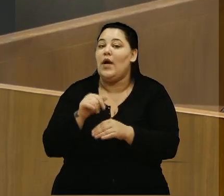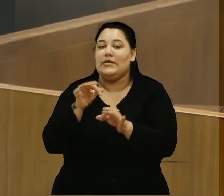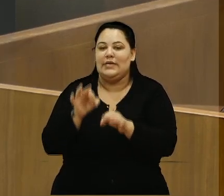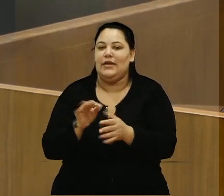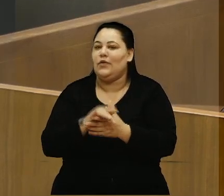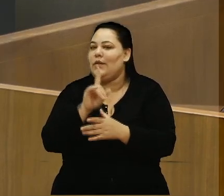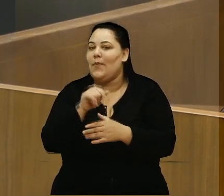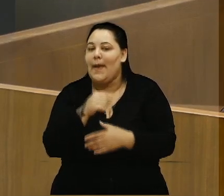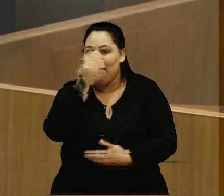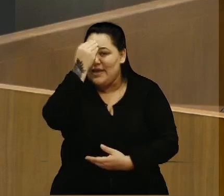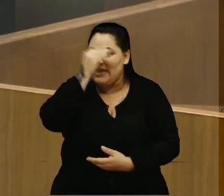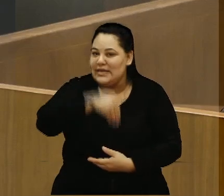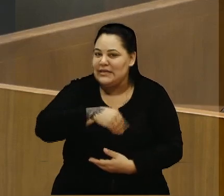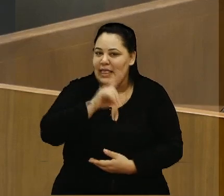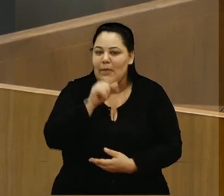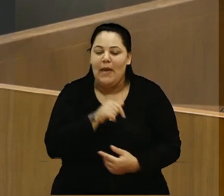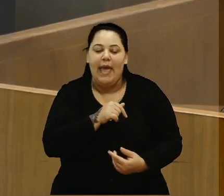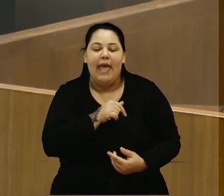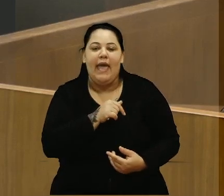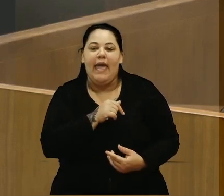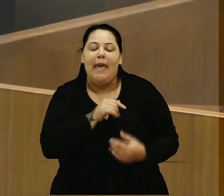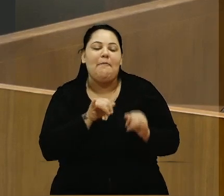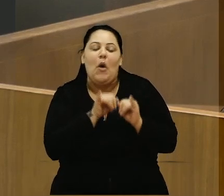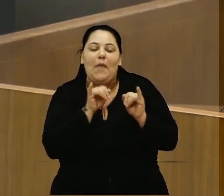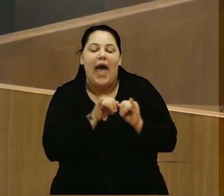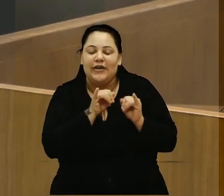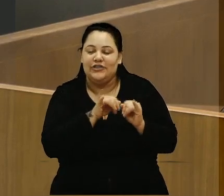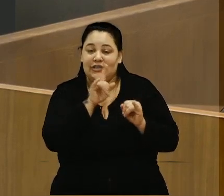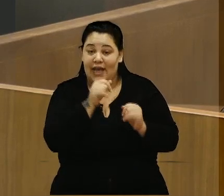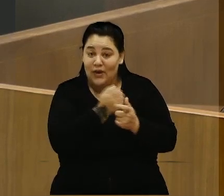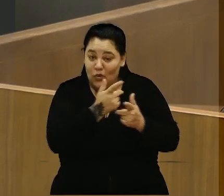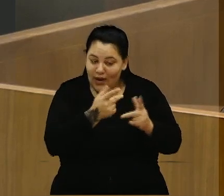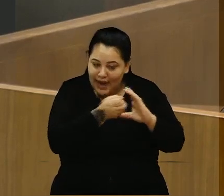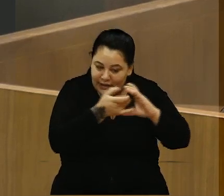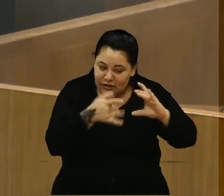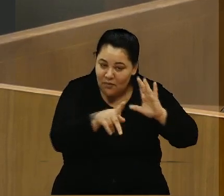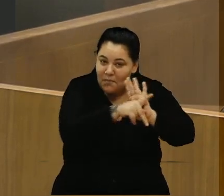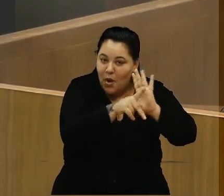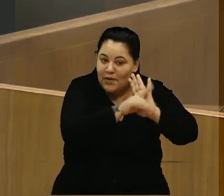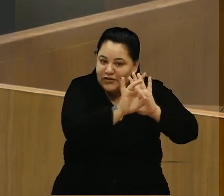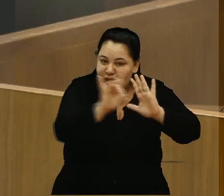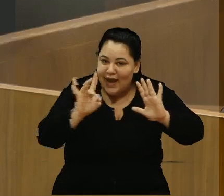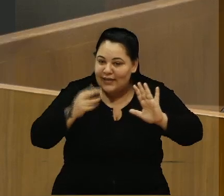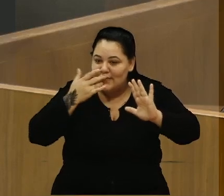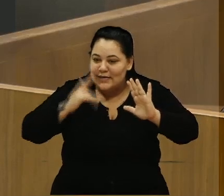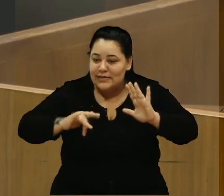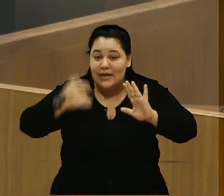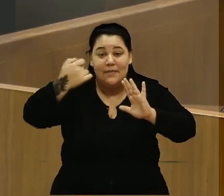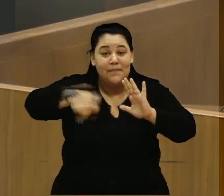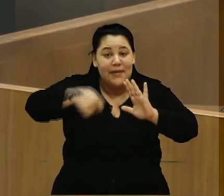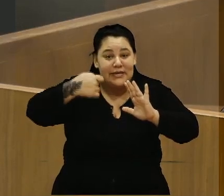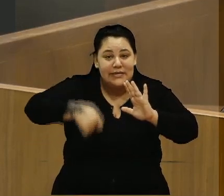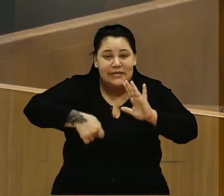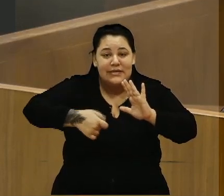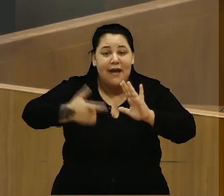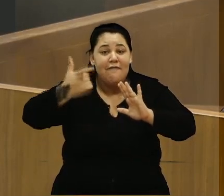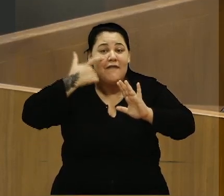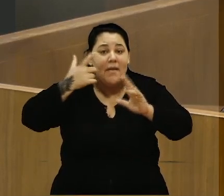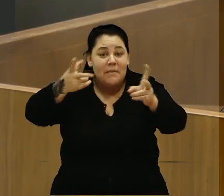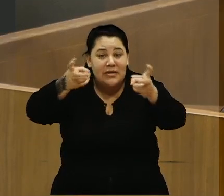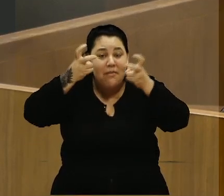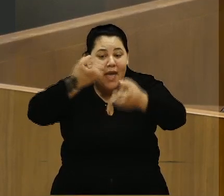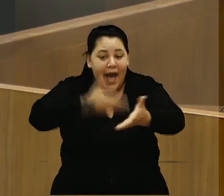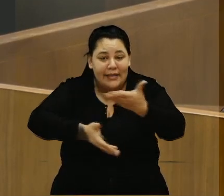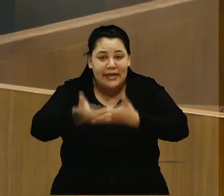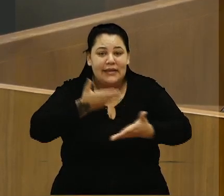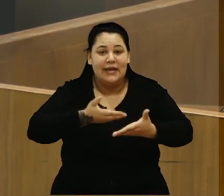é preguiça, é um sinal. E sinais precisam de acolhimento e ação, não de silêncio. Essa camiseta e esse copo